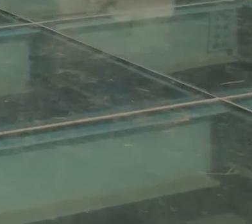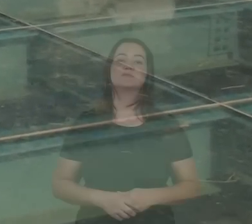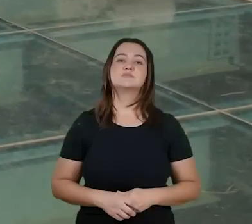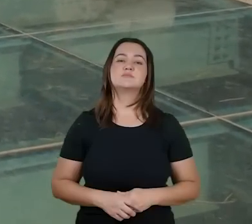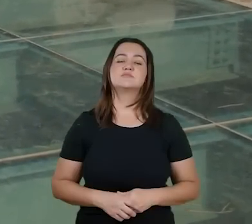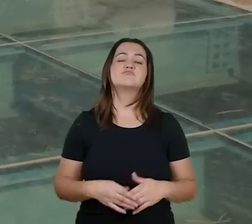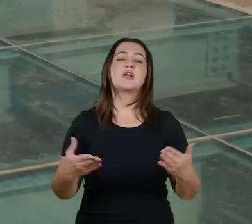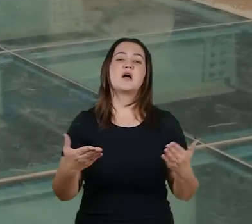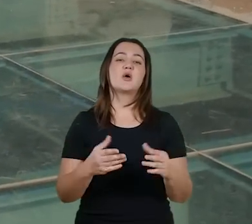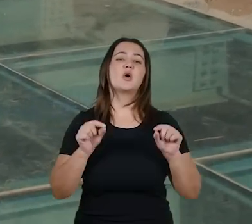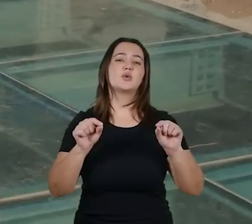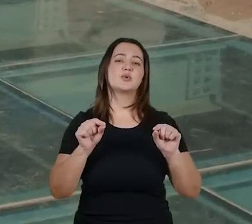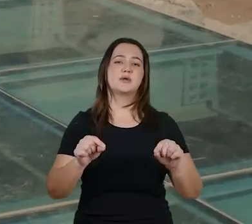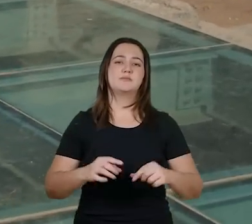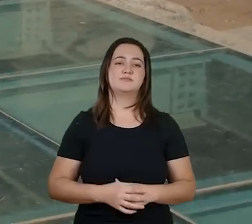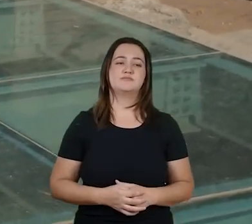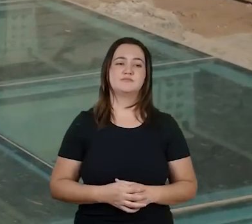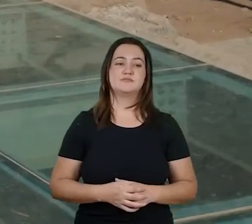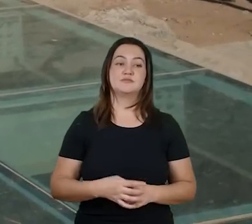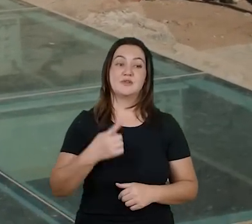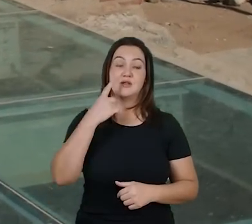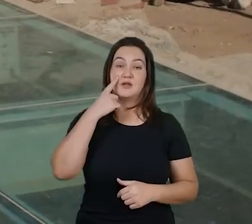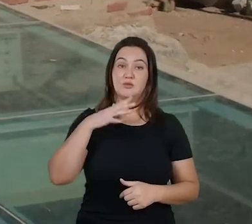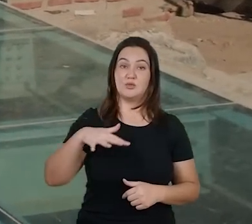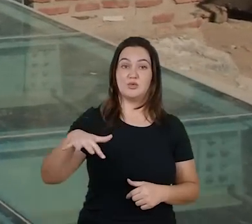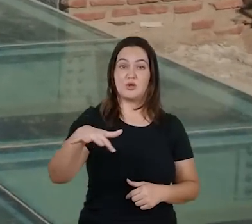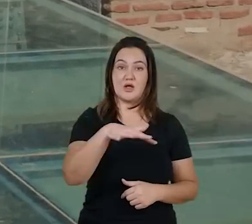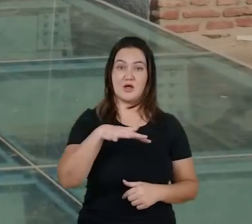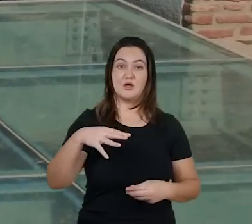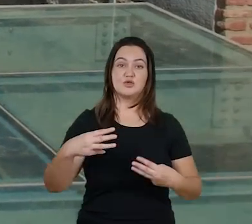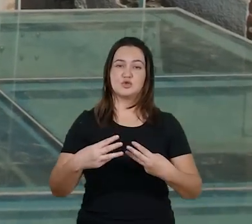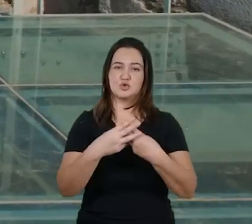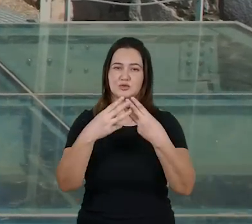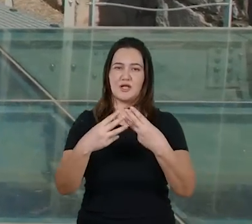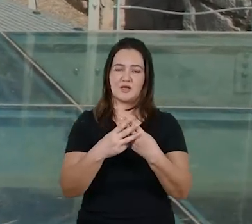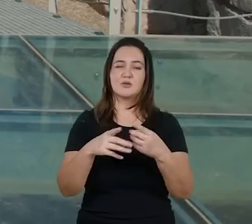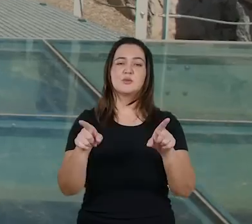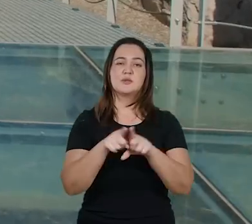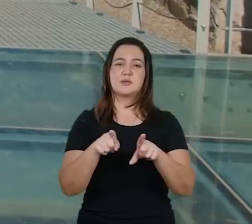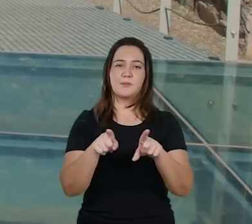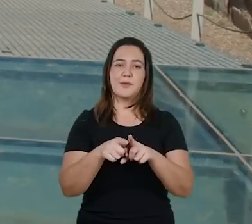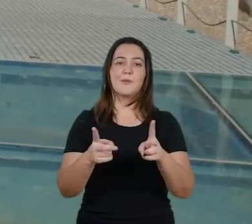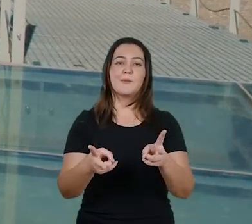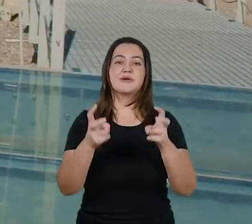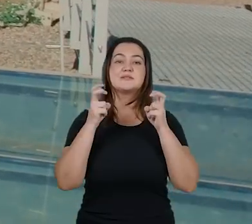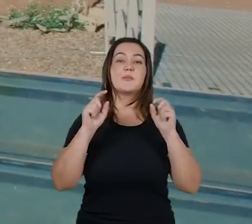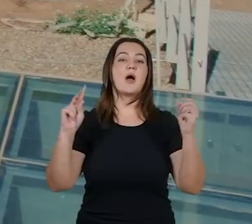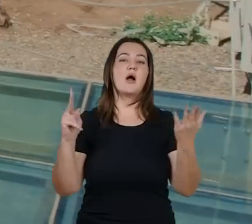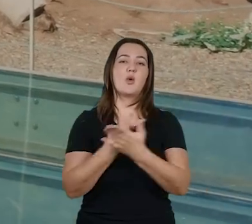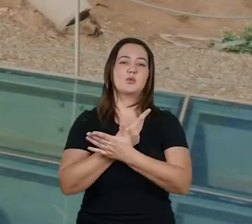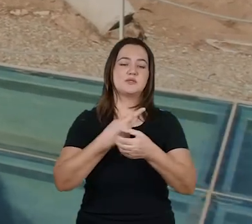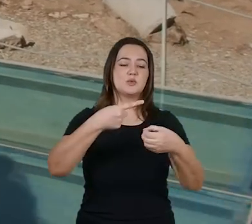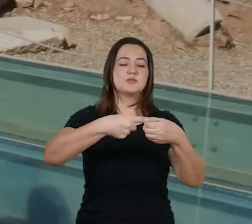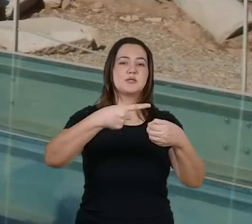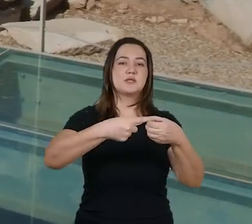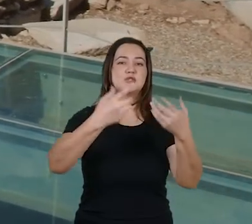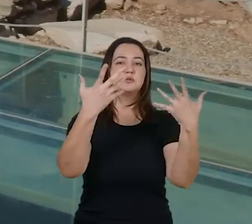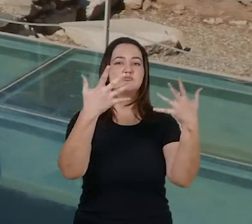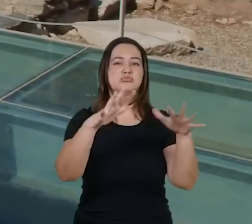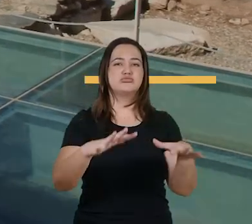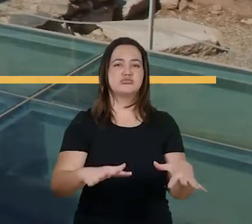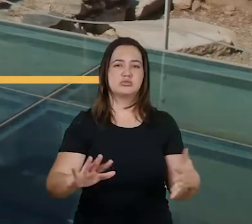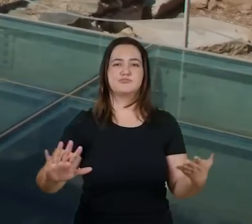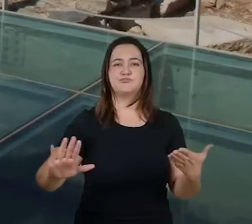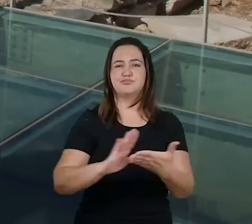Agora, a ironia das ironias, esse setor judaico também traz para mim a fotografia da tragédia da cidade